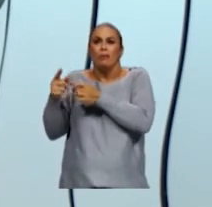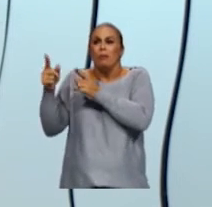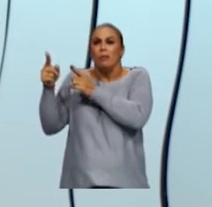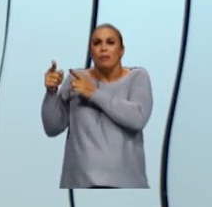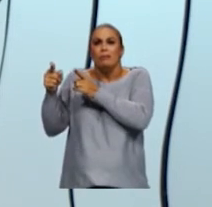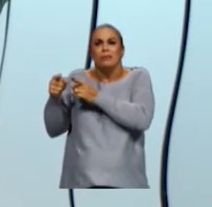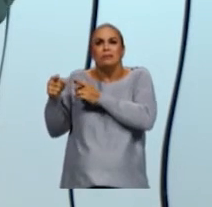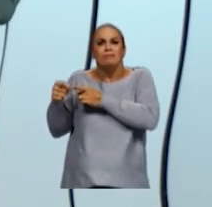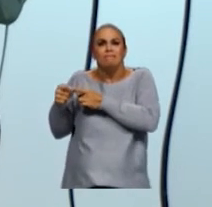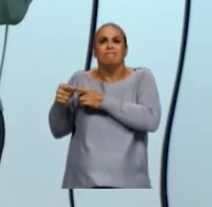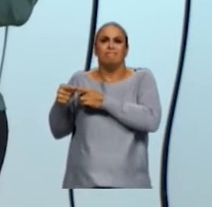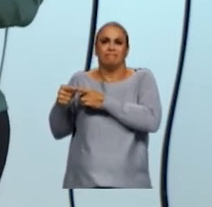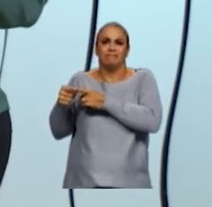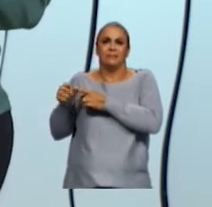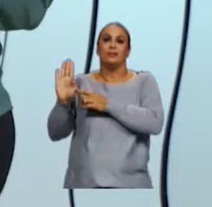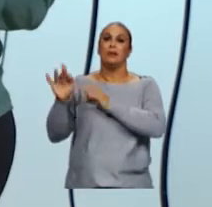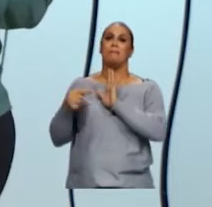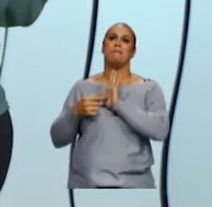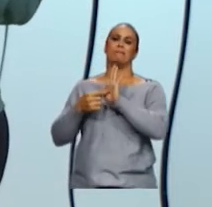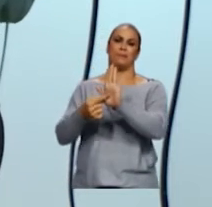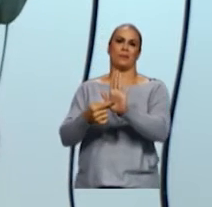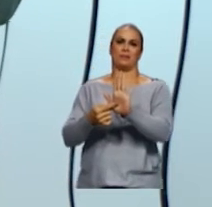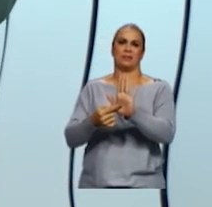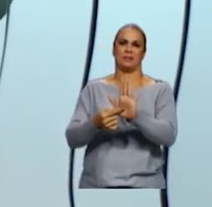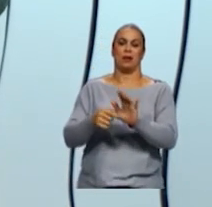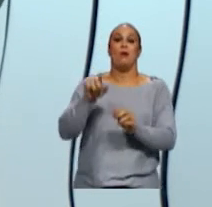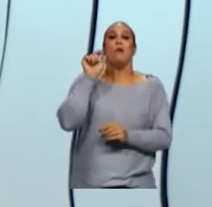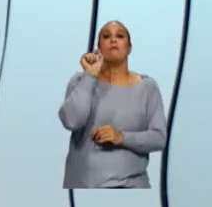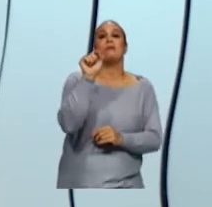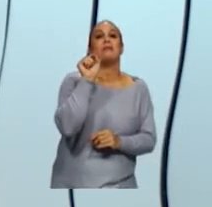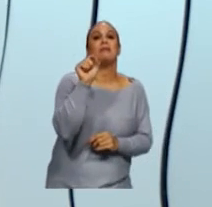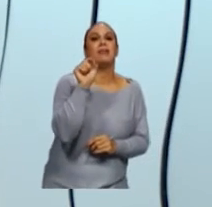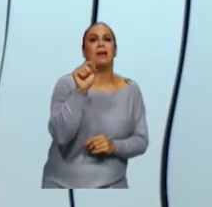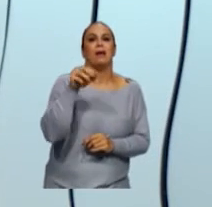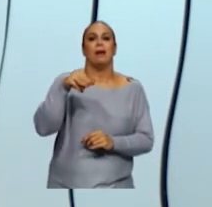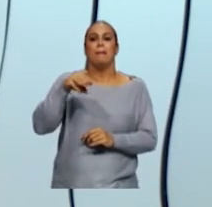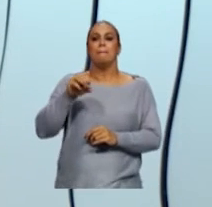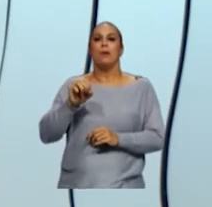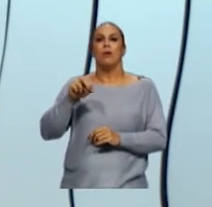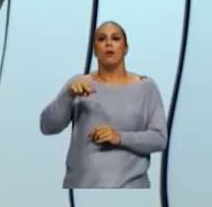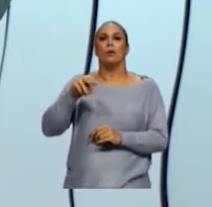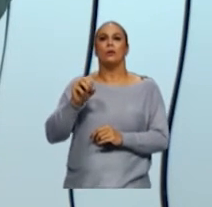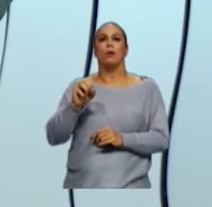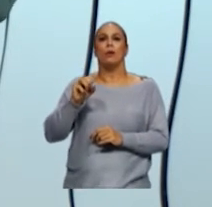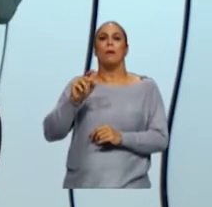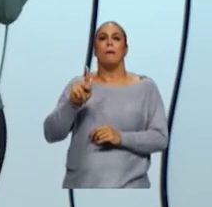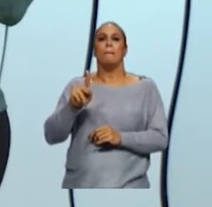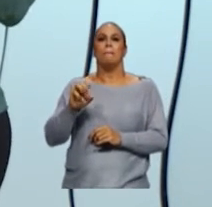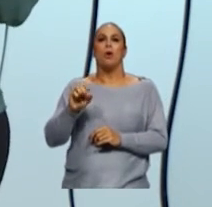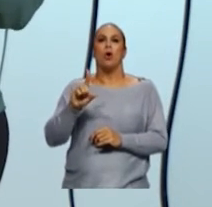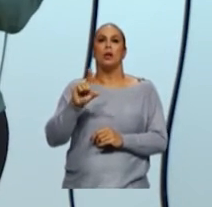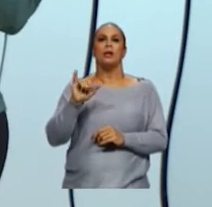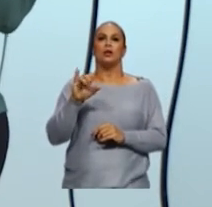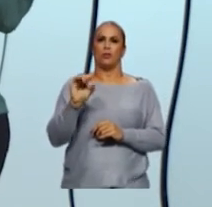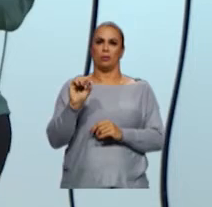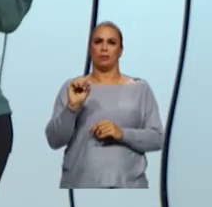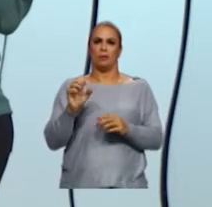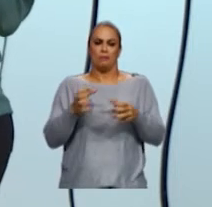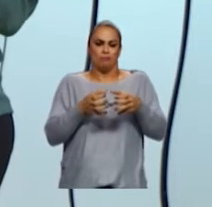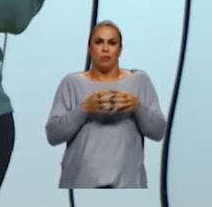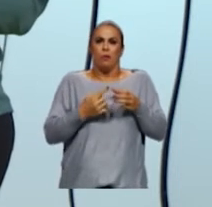Então, aqui a gente já tem um indicativo do que esse monopólio acaba gerando para